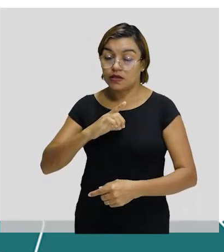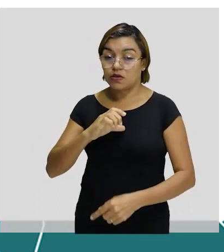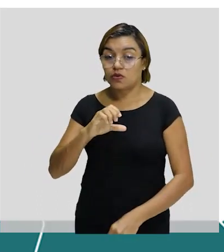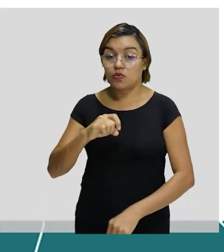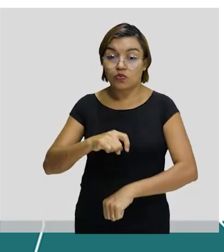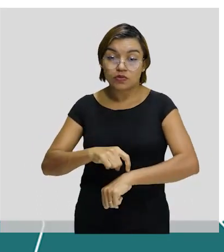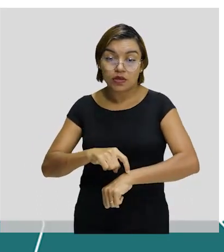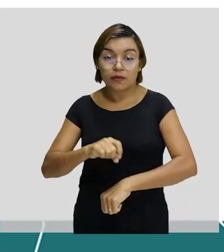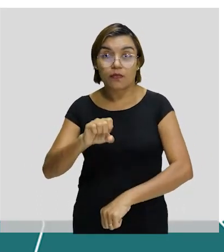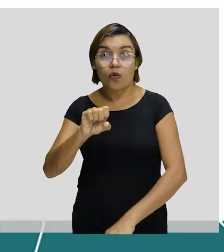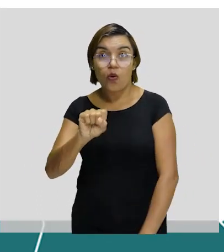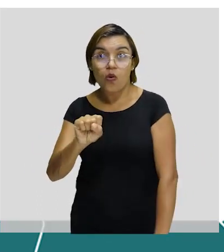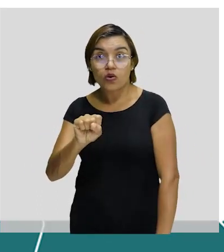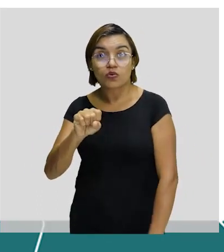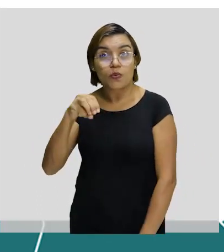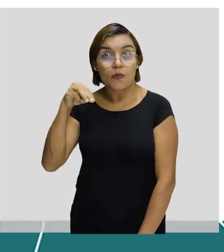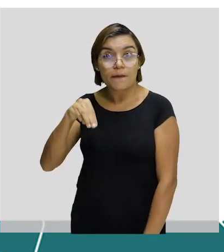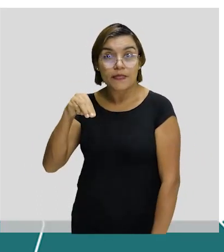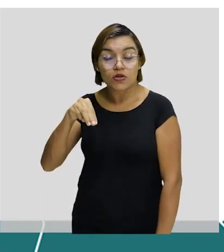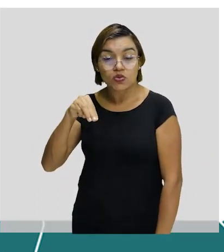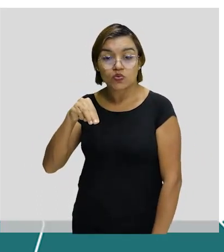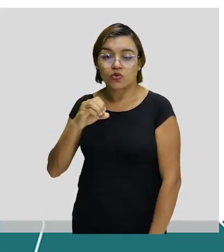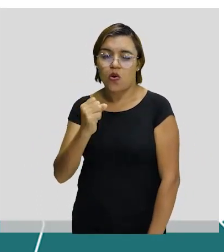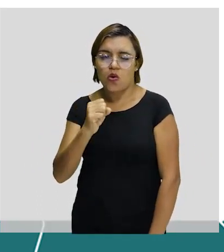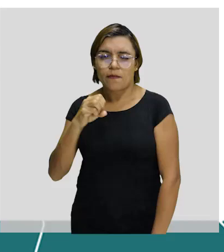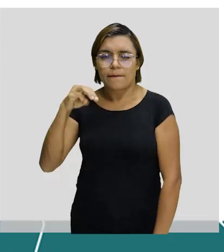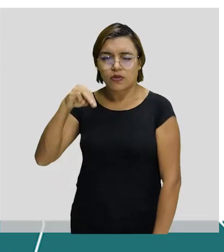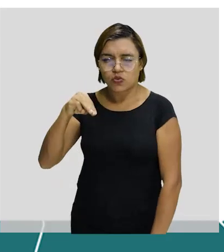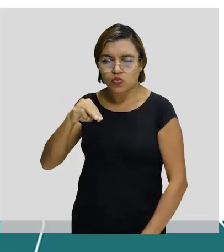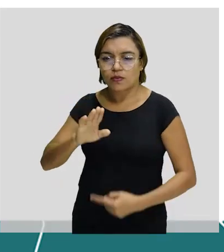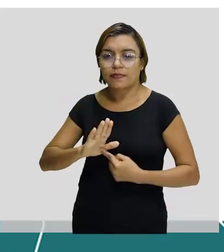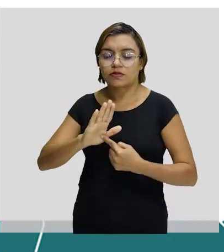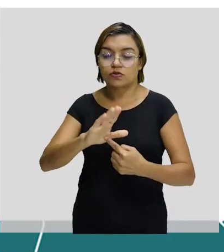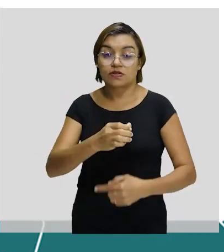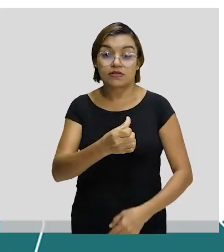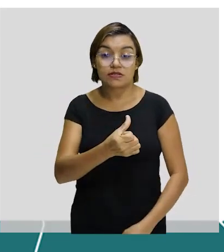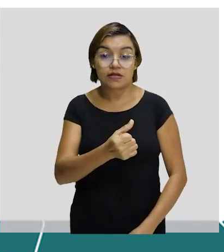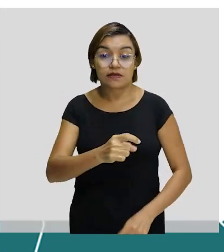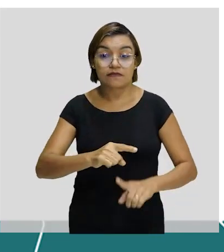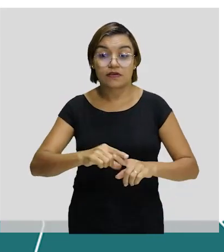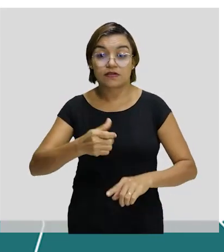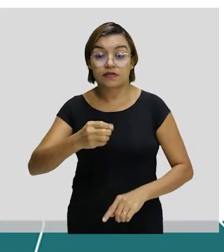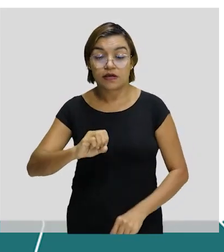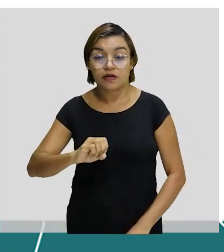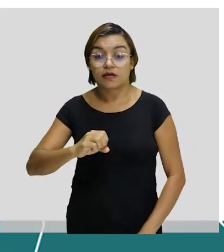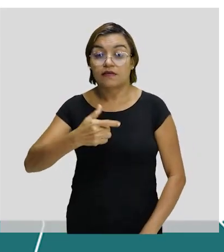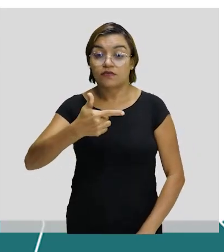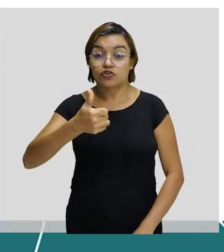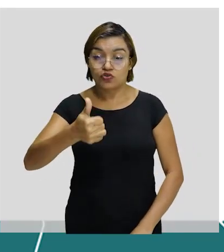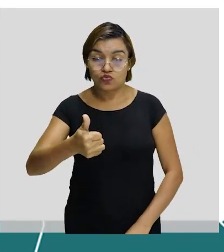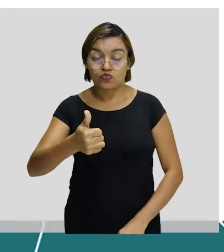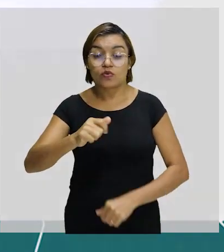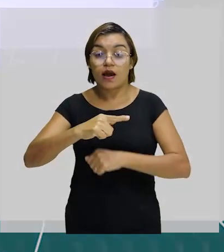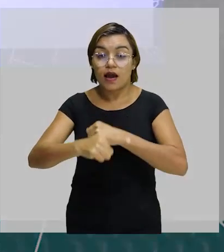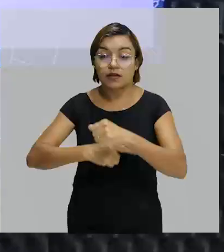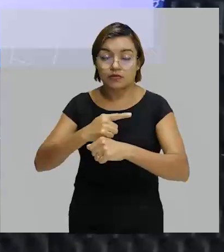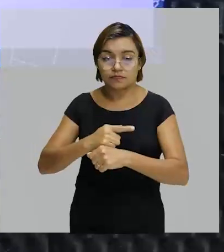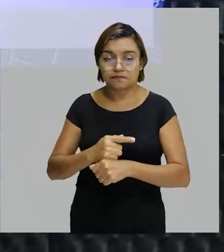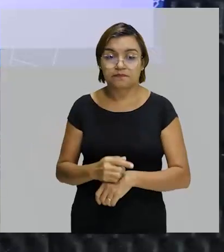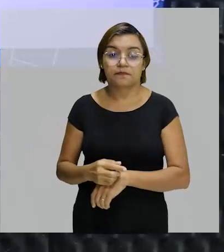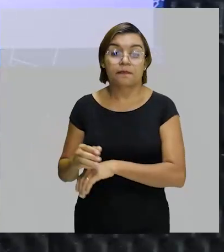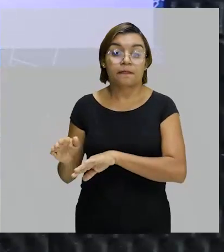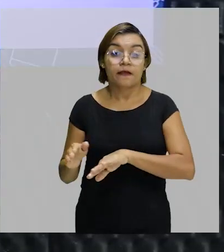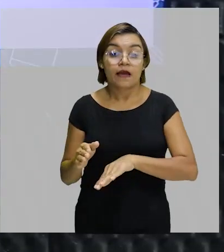de 8 minutos apresentou 6 vezes 10 elevado a 21 átomos e em 10